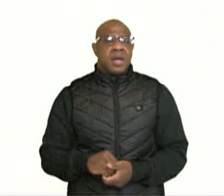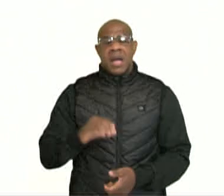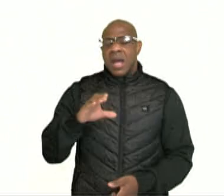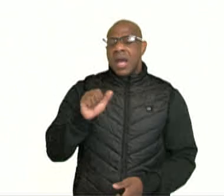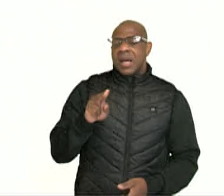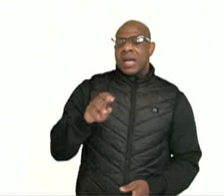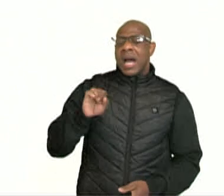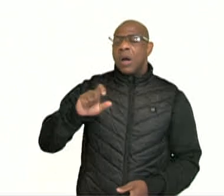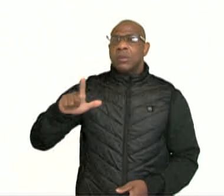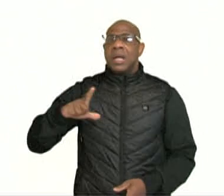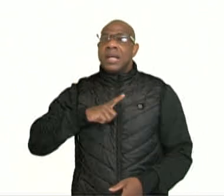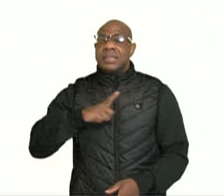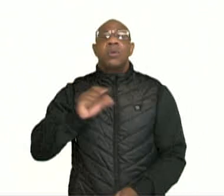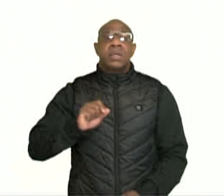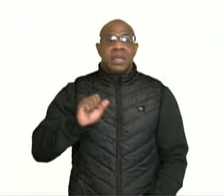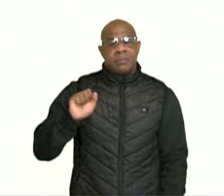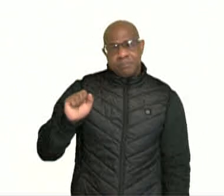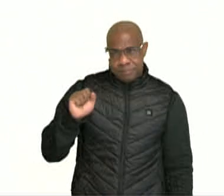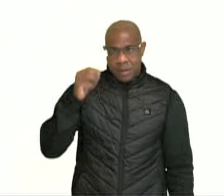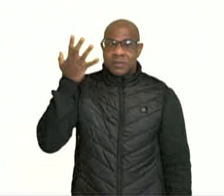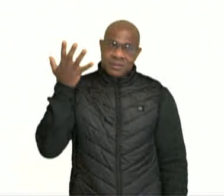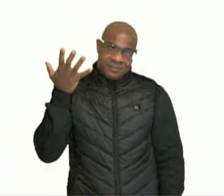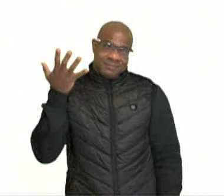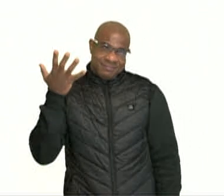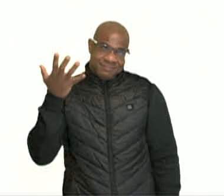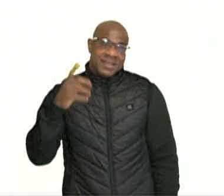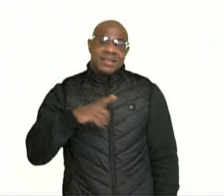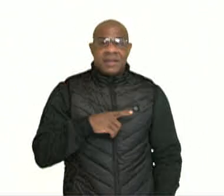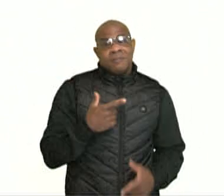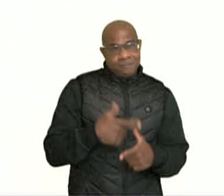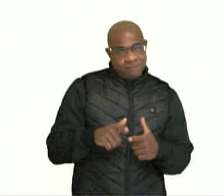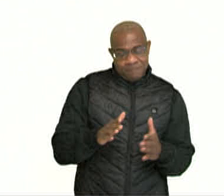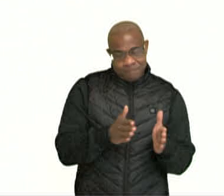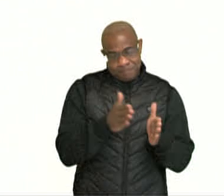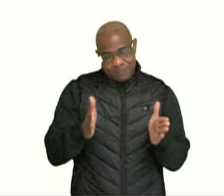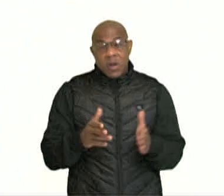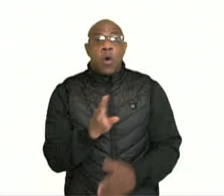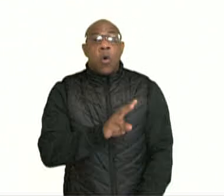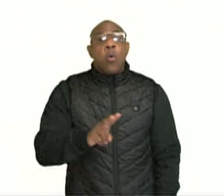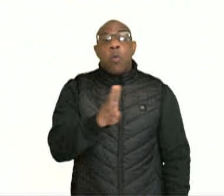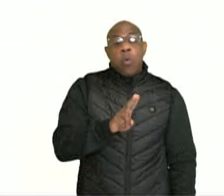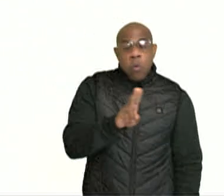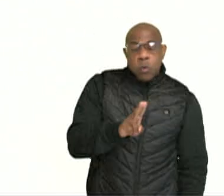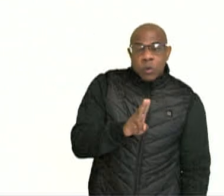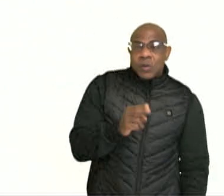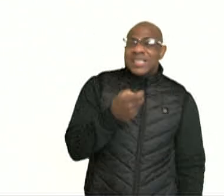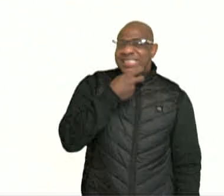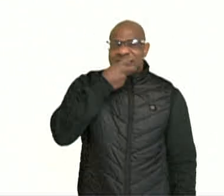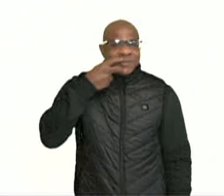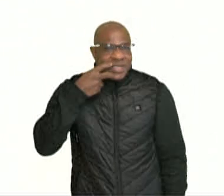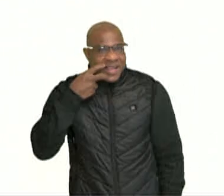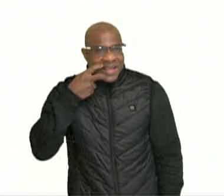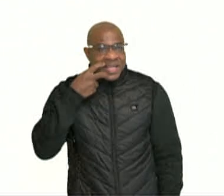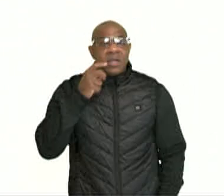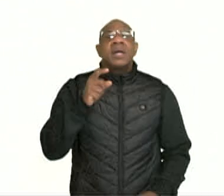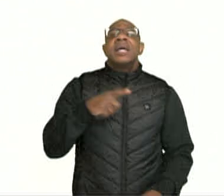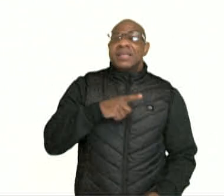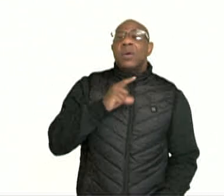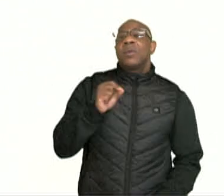uma consequência. O uso do aparelho virou moda, é consequência, que foi causado pelo